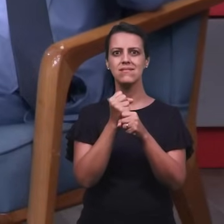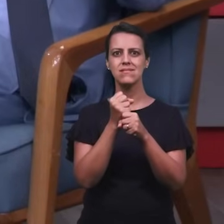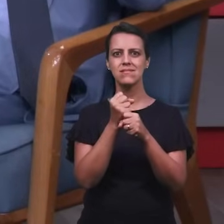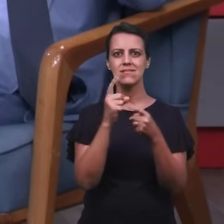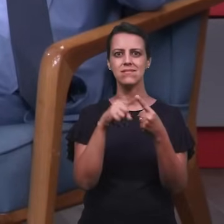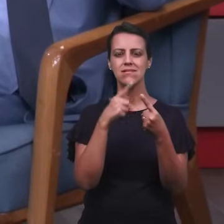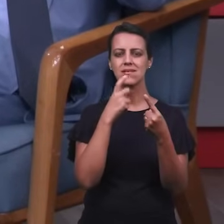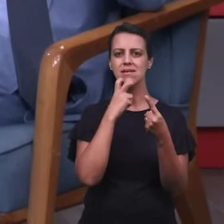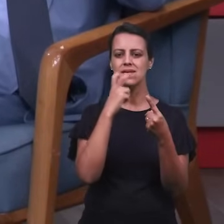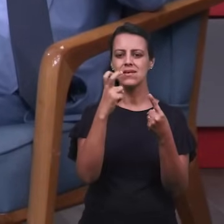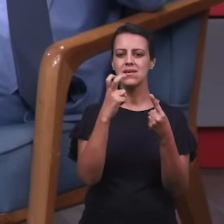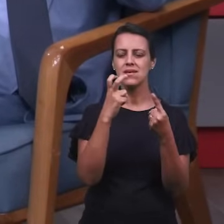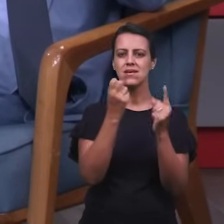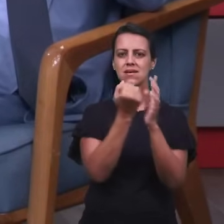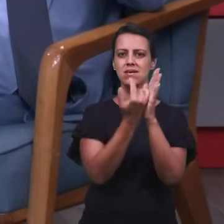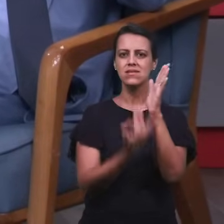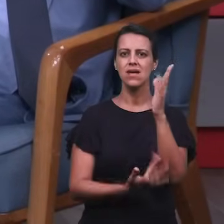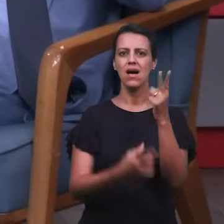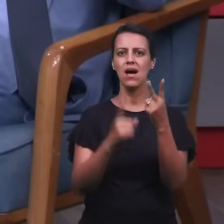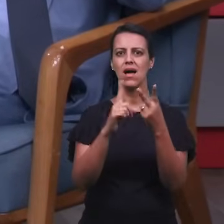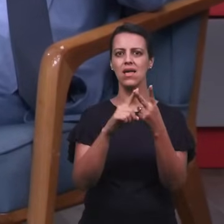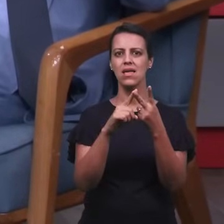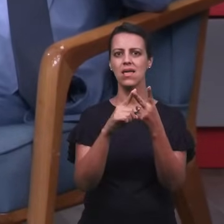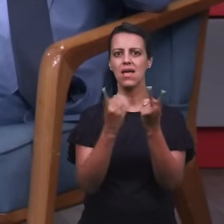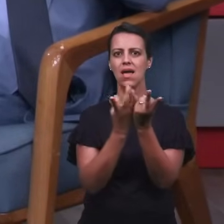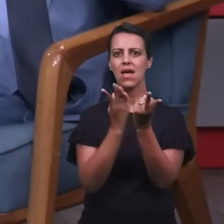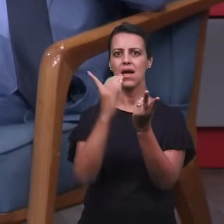incrível. O sangue e a palavra, corpo.